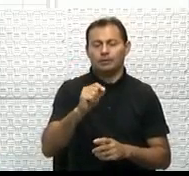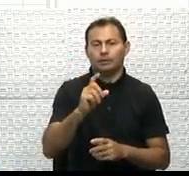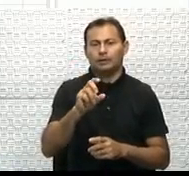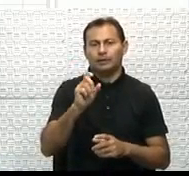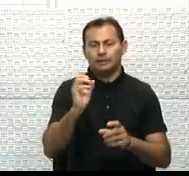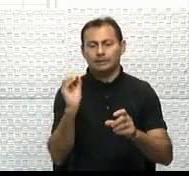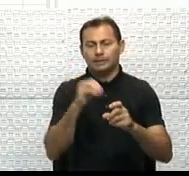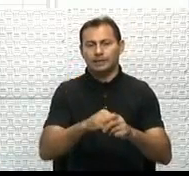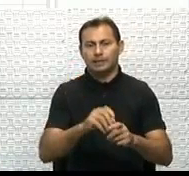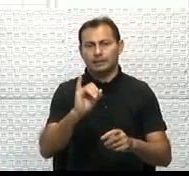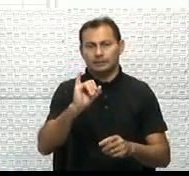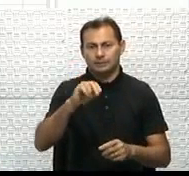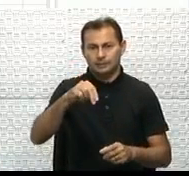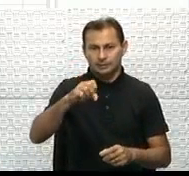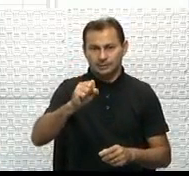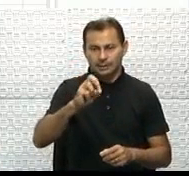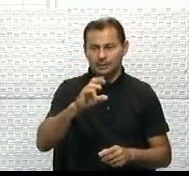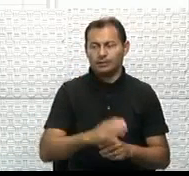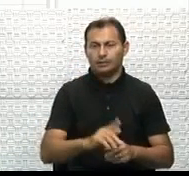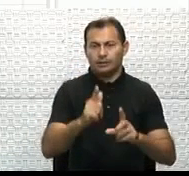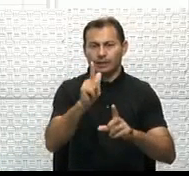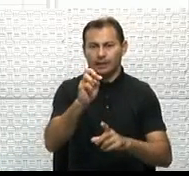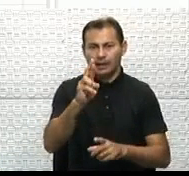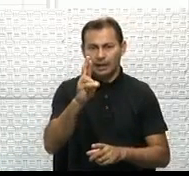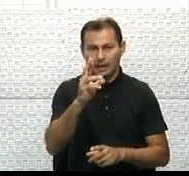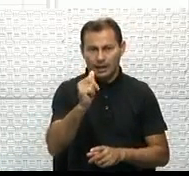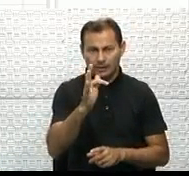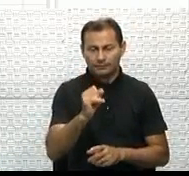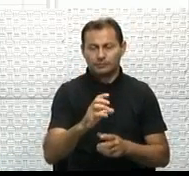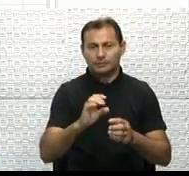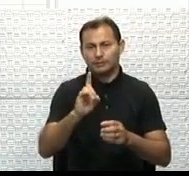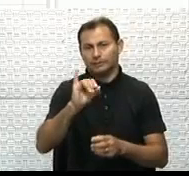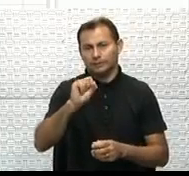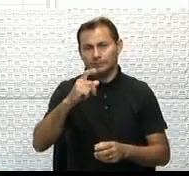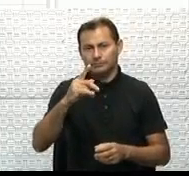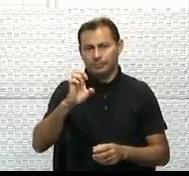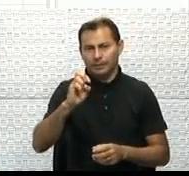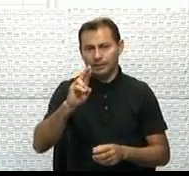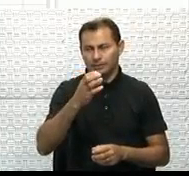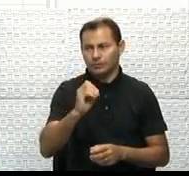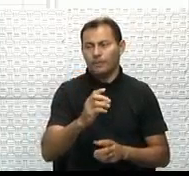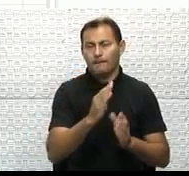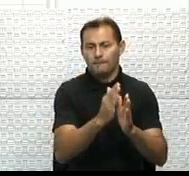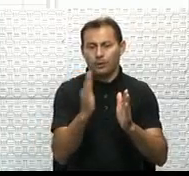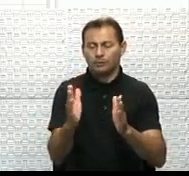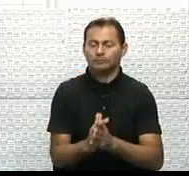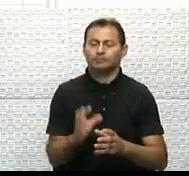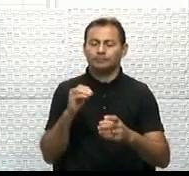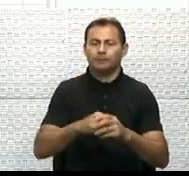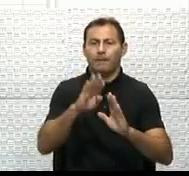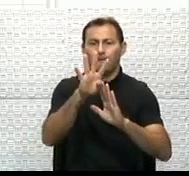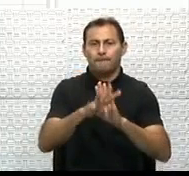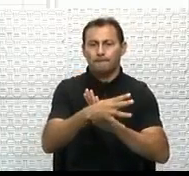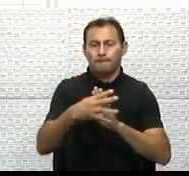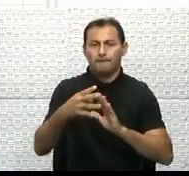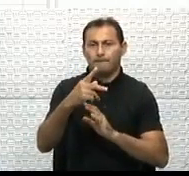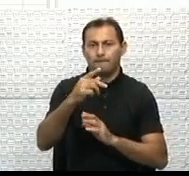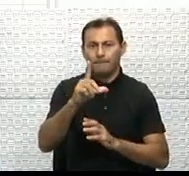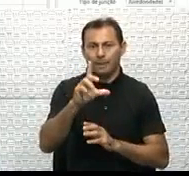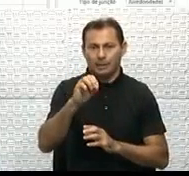opção inserir e a opção gráfico de dispersão, que é os pontos dispersos no plano